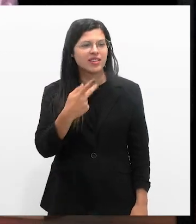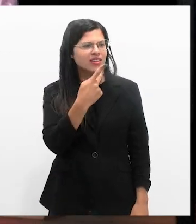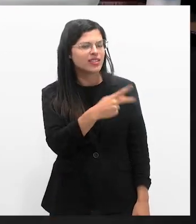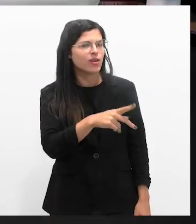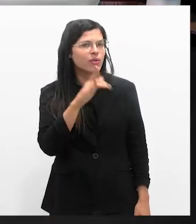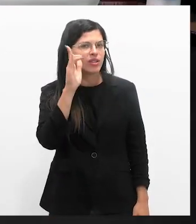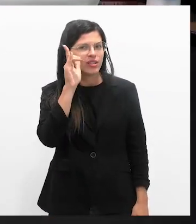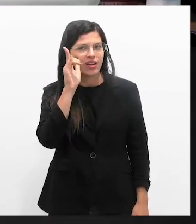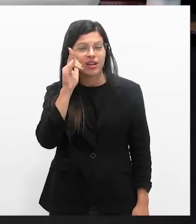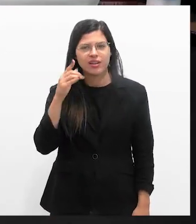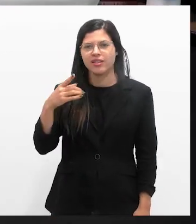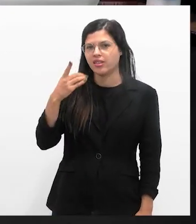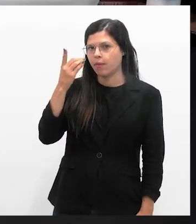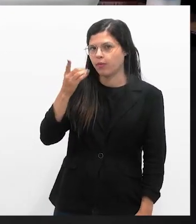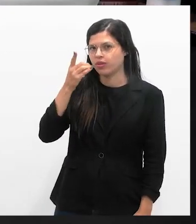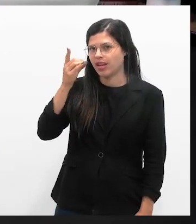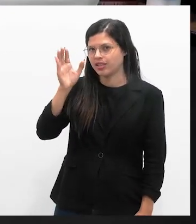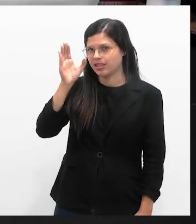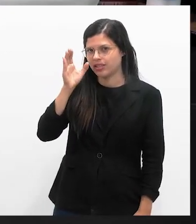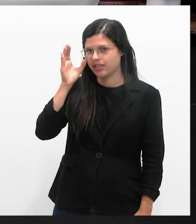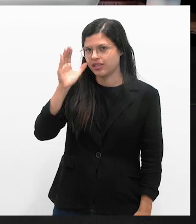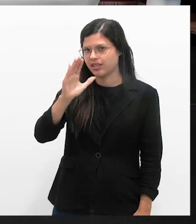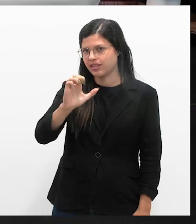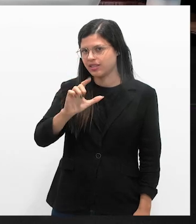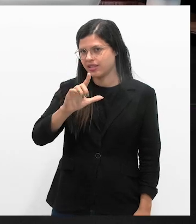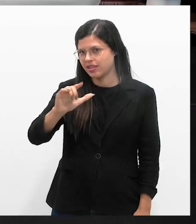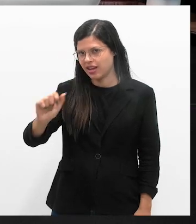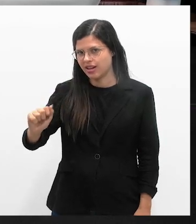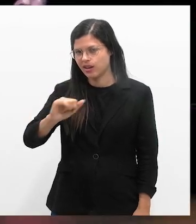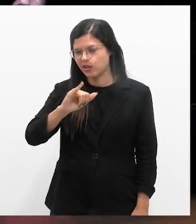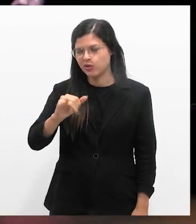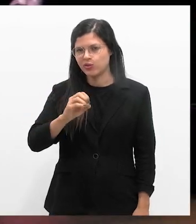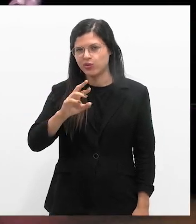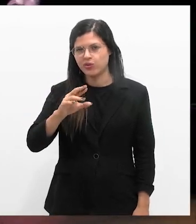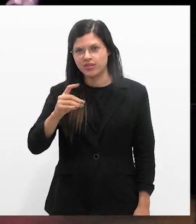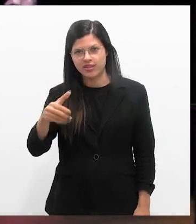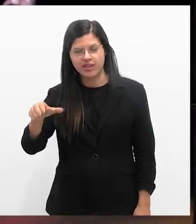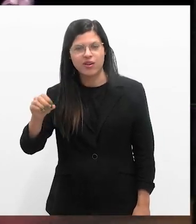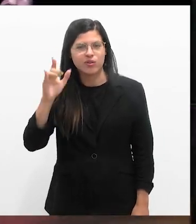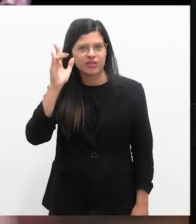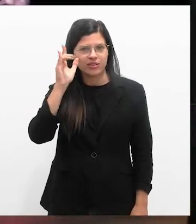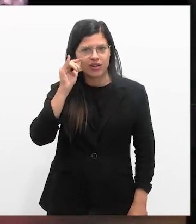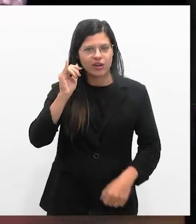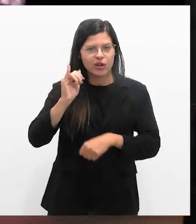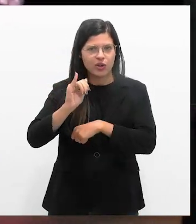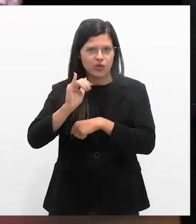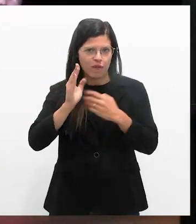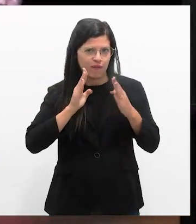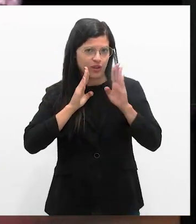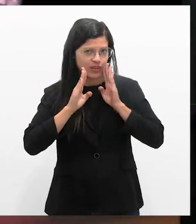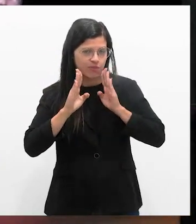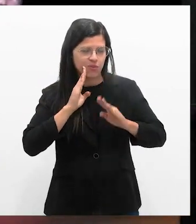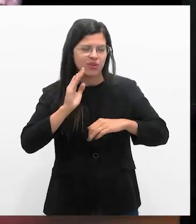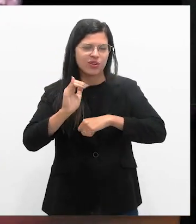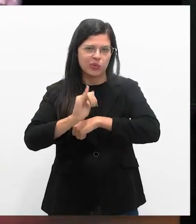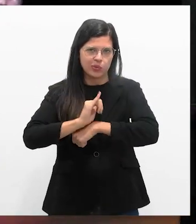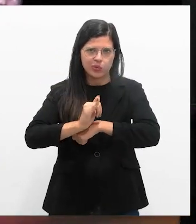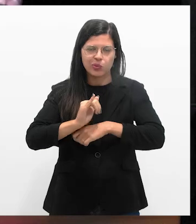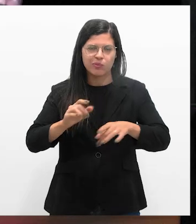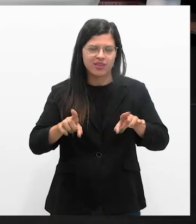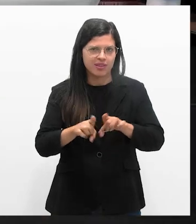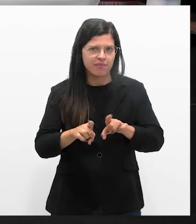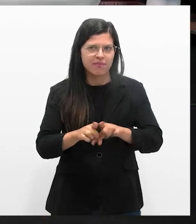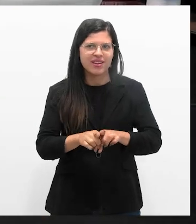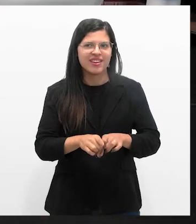elas. E o seu Instagram do seu mandato? Deputada Célia Jordão, lá no Instagram, no Facebook e também no YouTube.